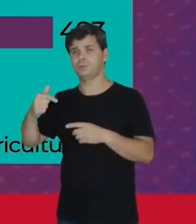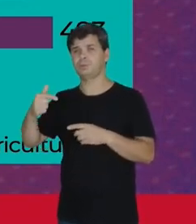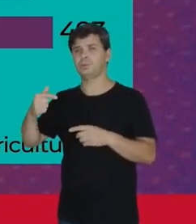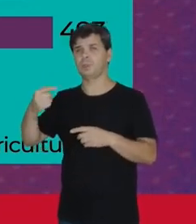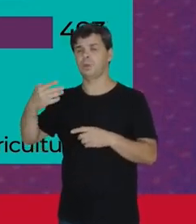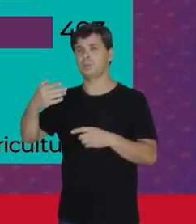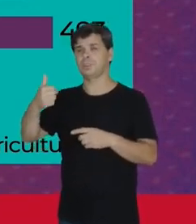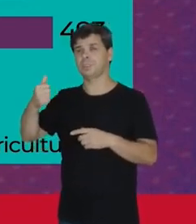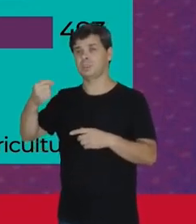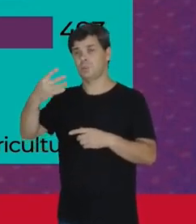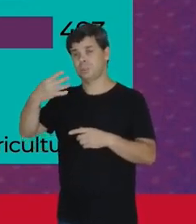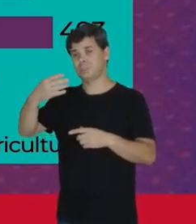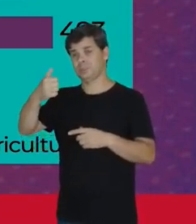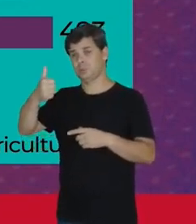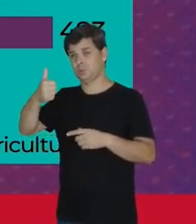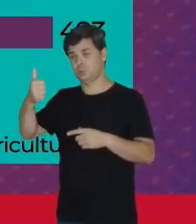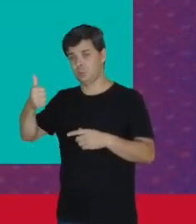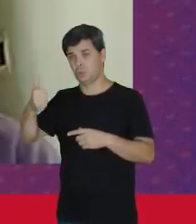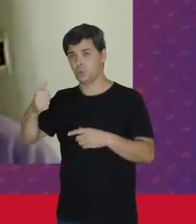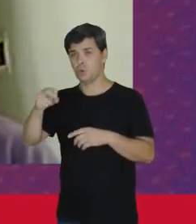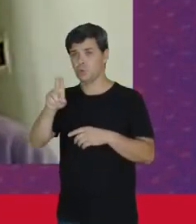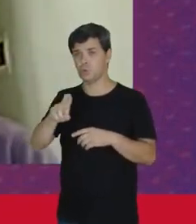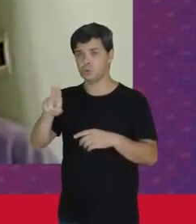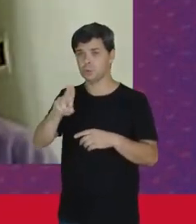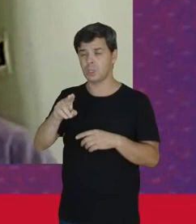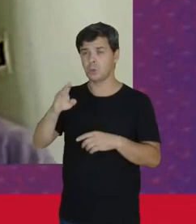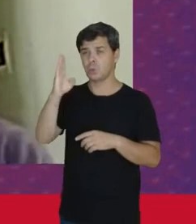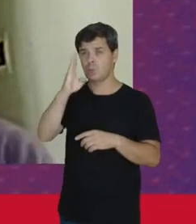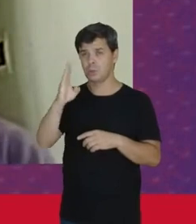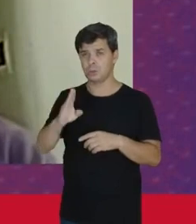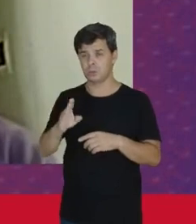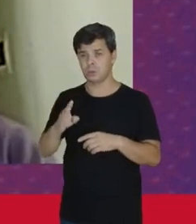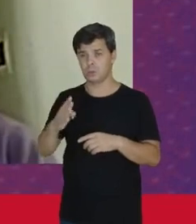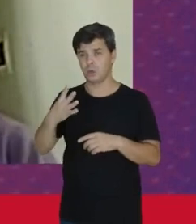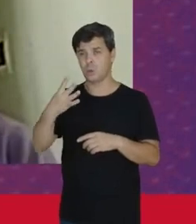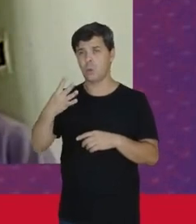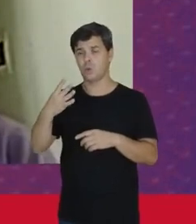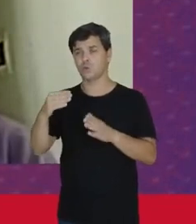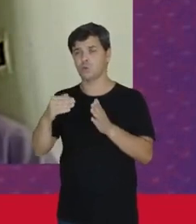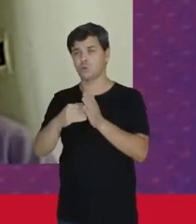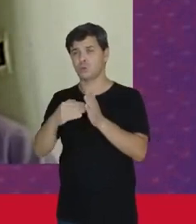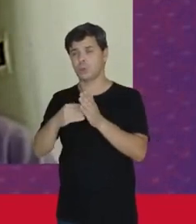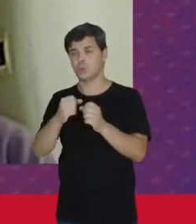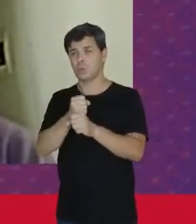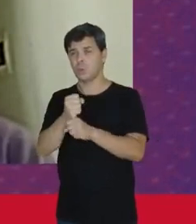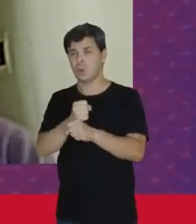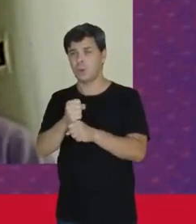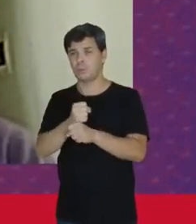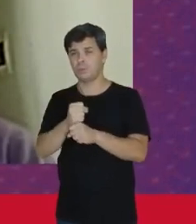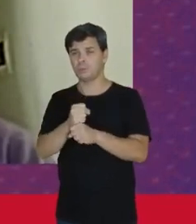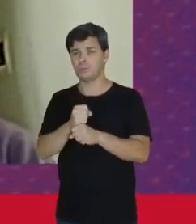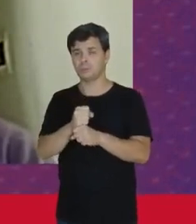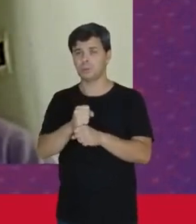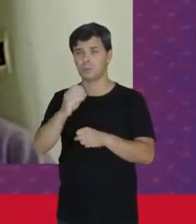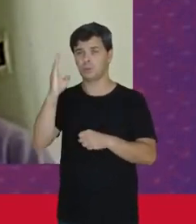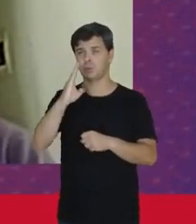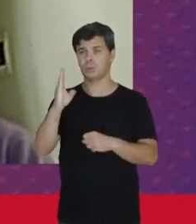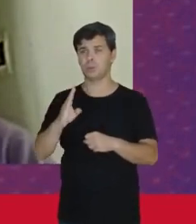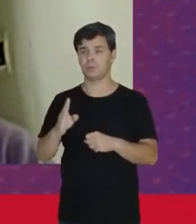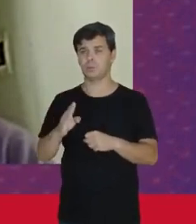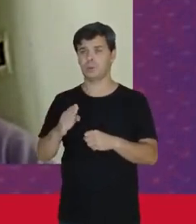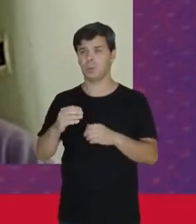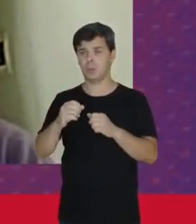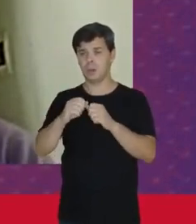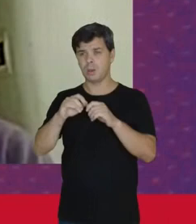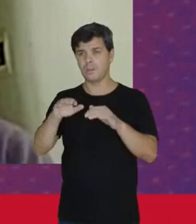ativos já haviam sido liberados para uso no país. Então, nos últimos 4 anos, no Brasil foram